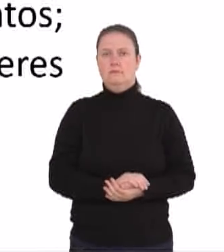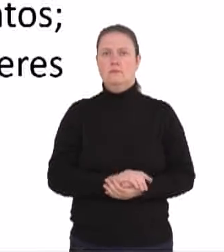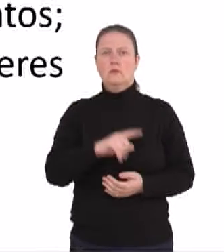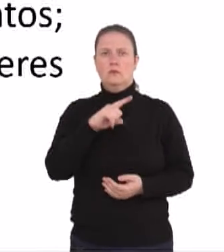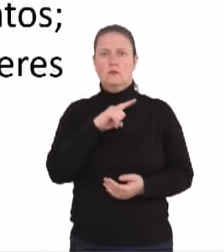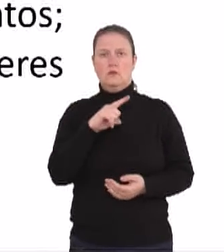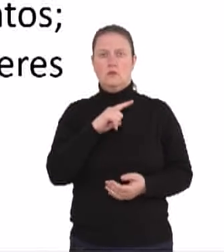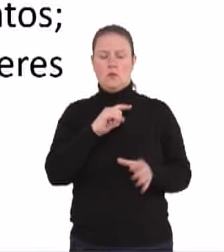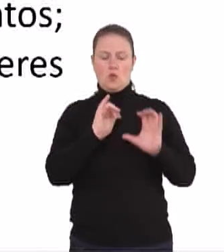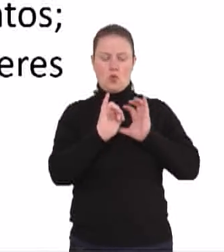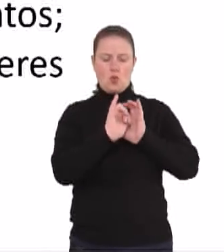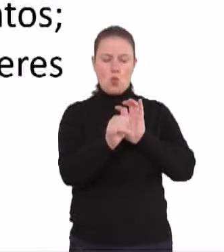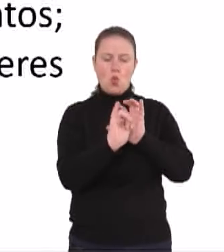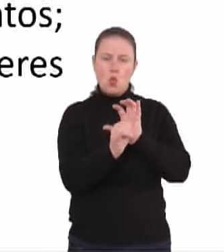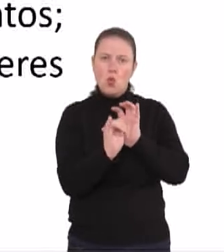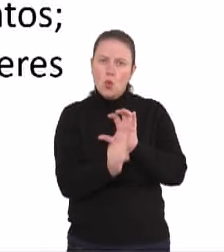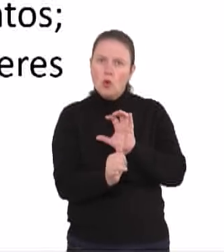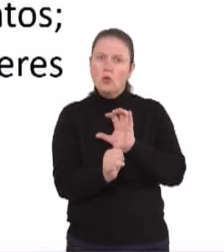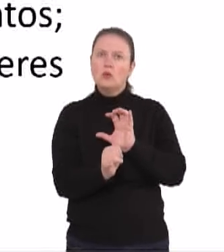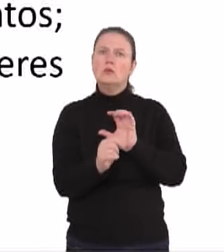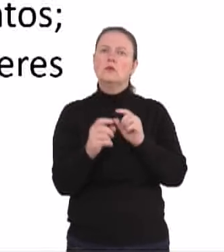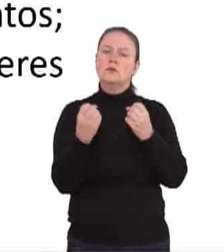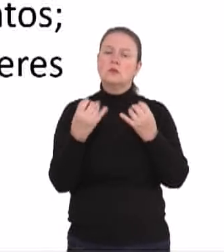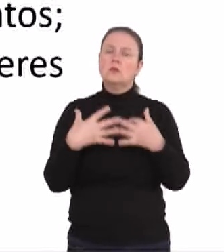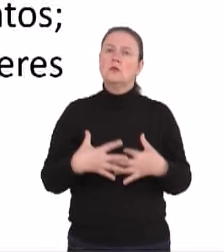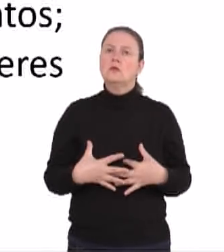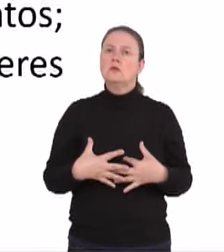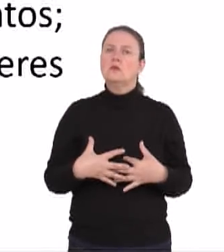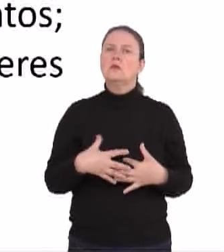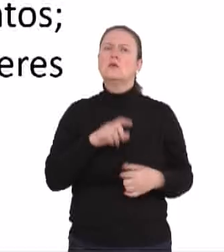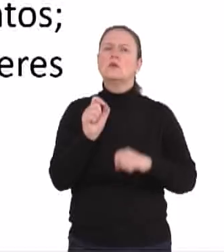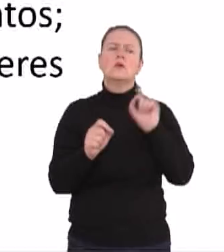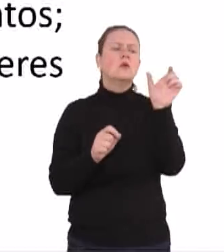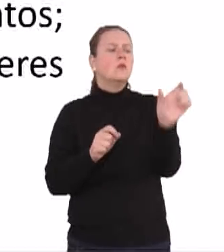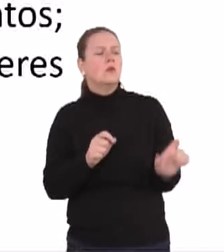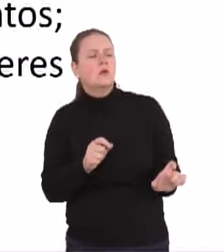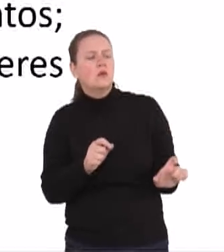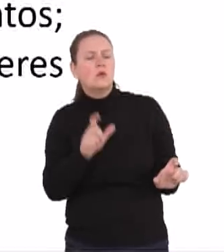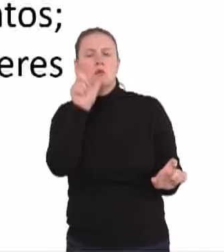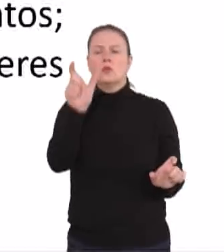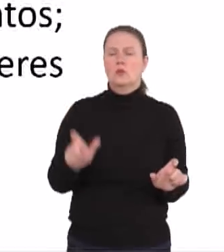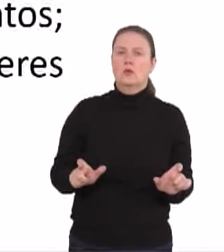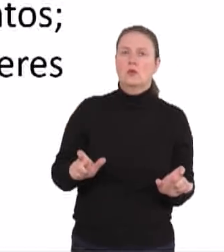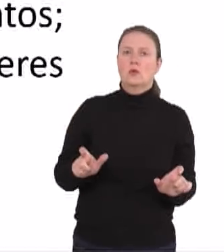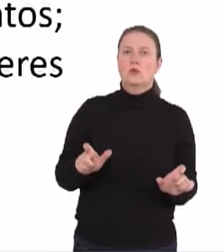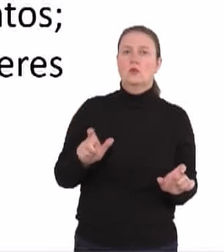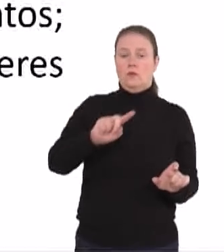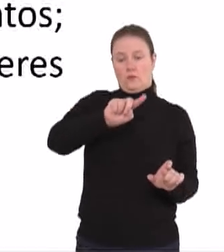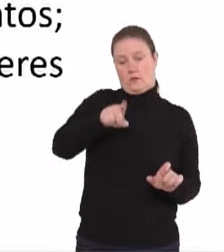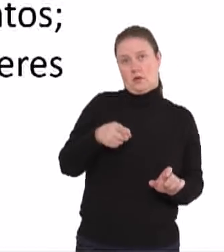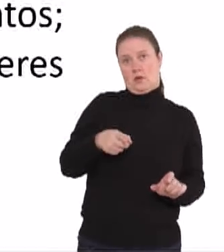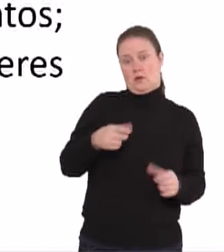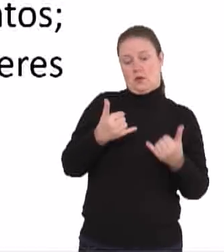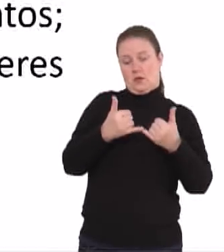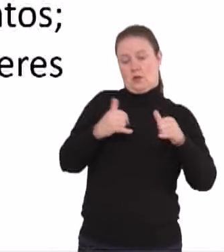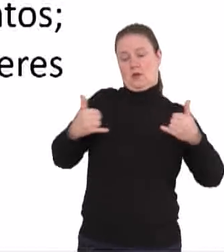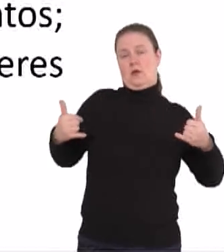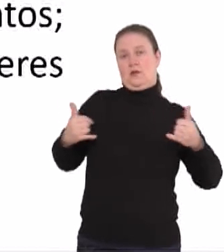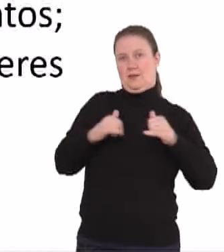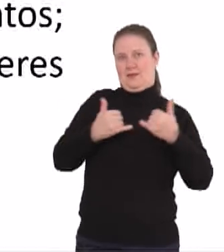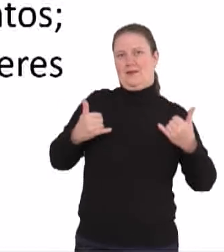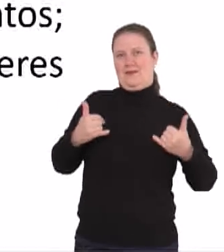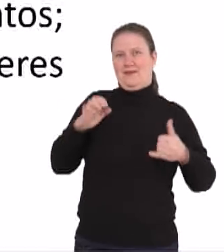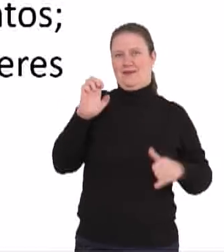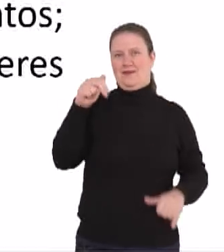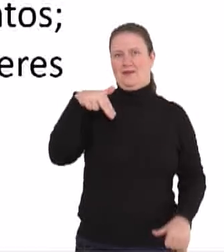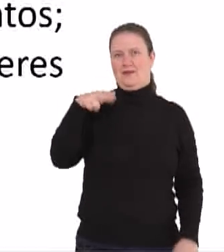personagem do conto, e na sequência, para explicar quem era Core, entre vírgulas, a energia. Vagando na escuridão